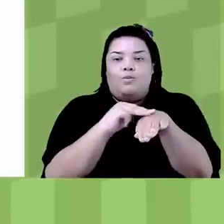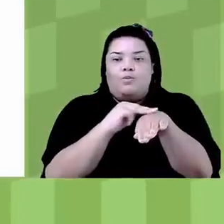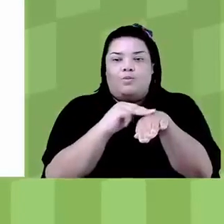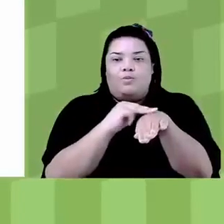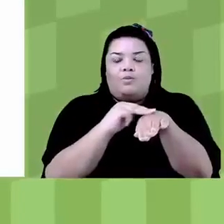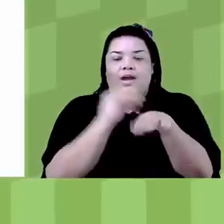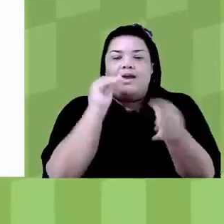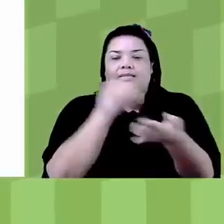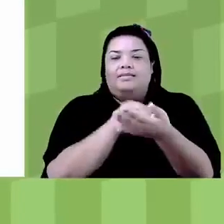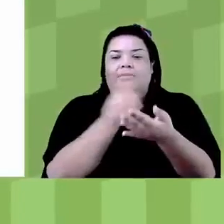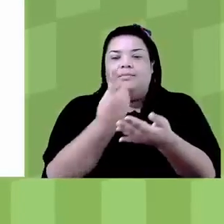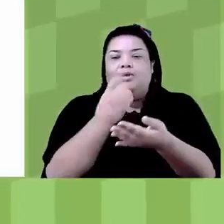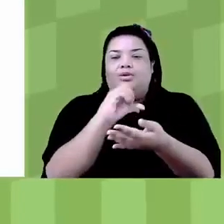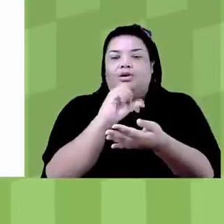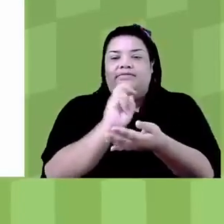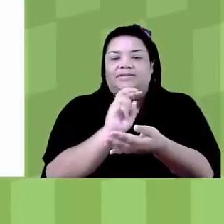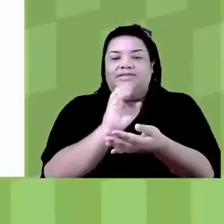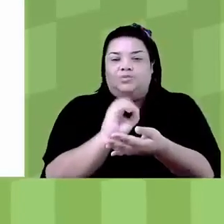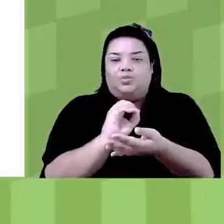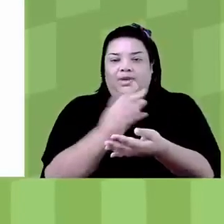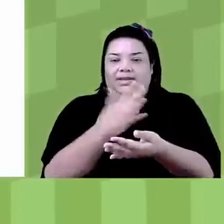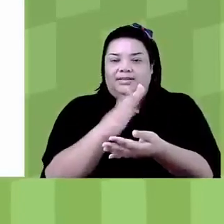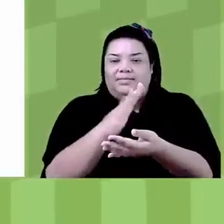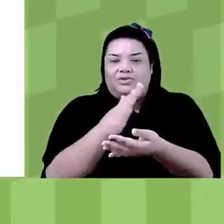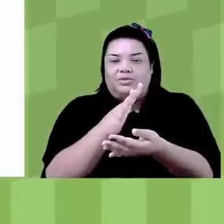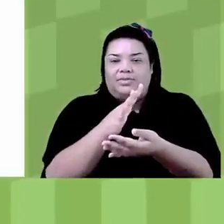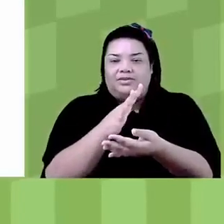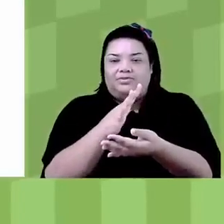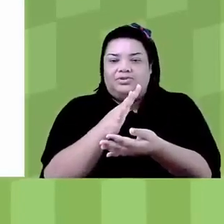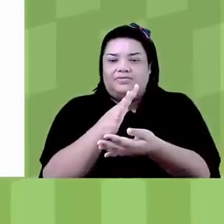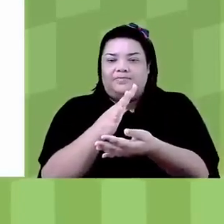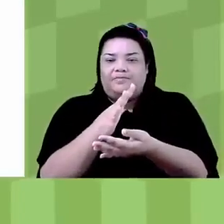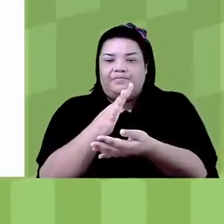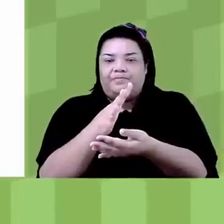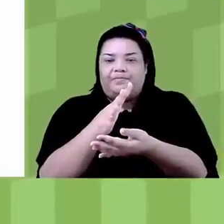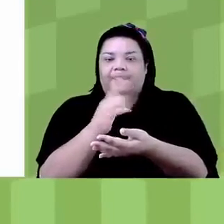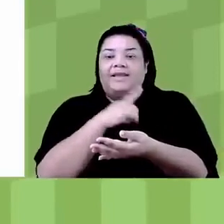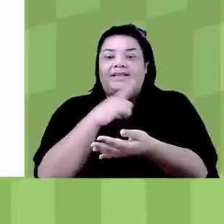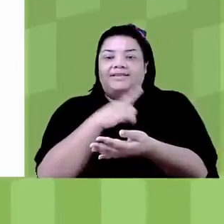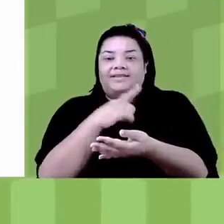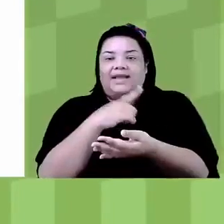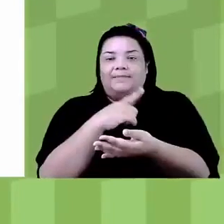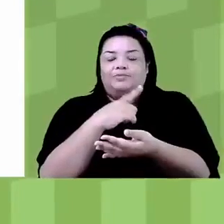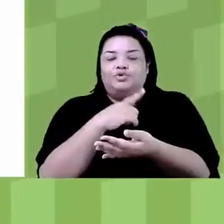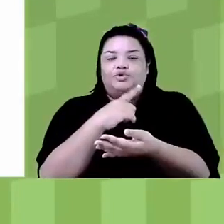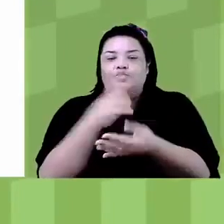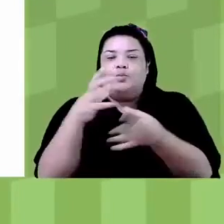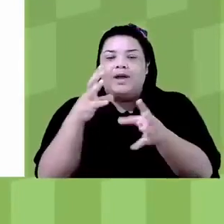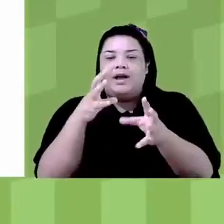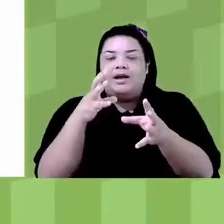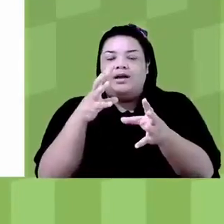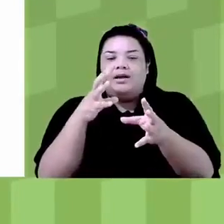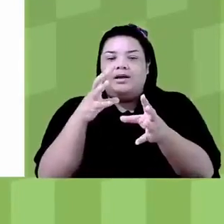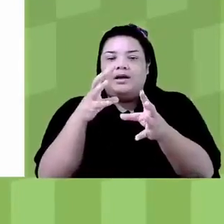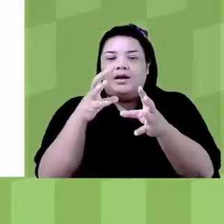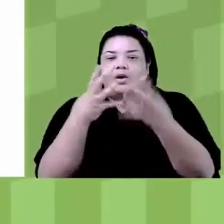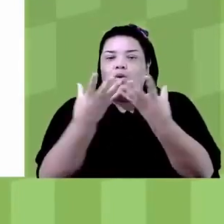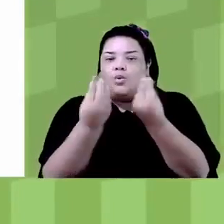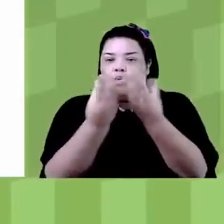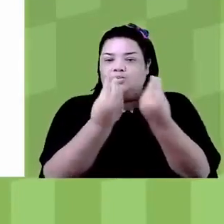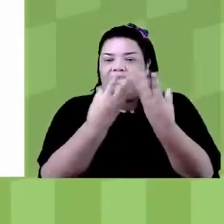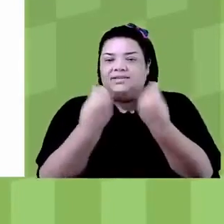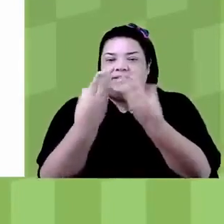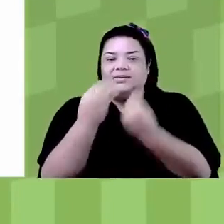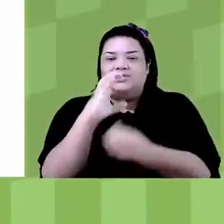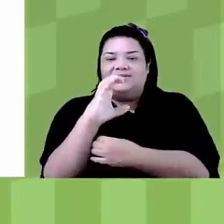1950 aproximadamente, nós temos a mensuração da concentração de CO2 nos núcleos de